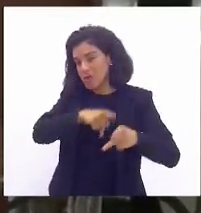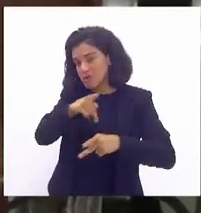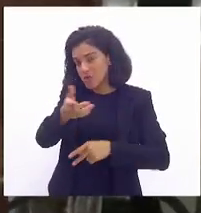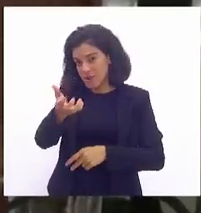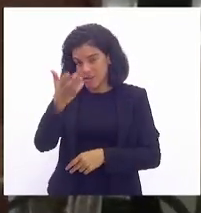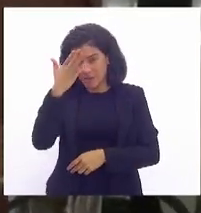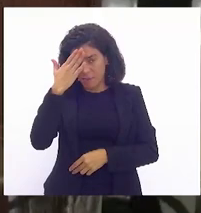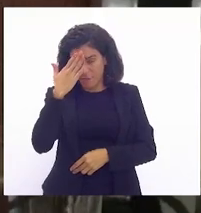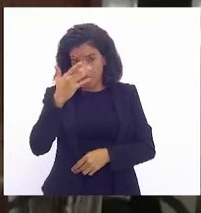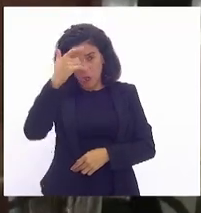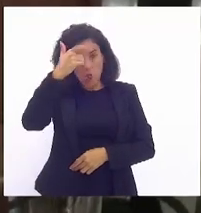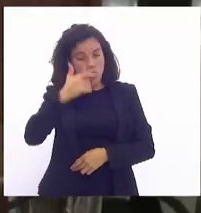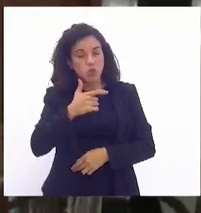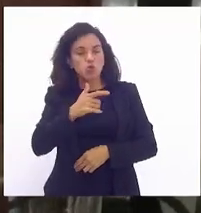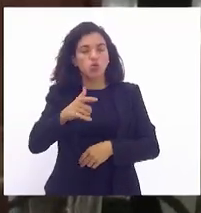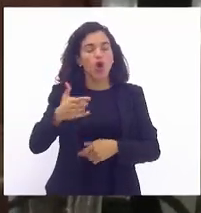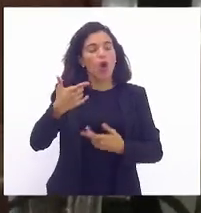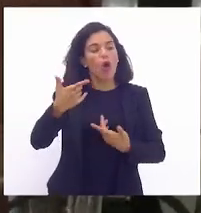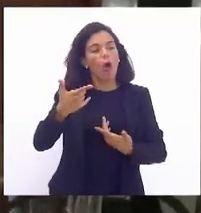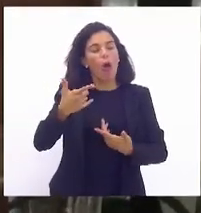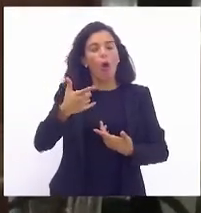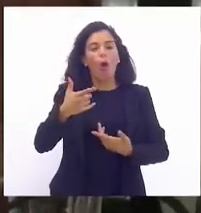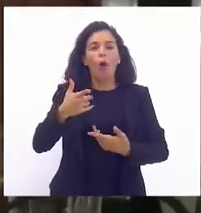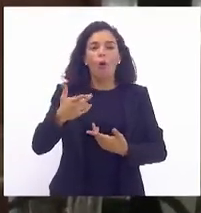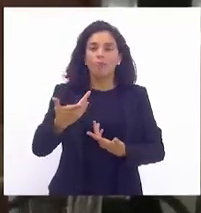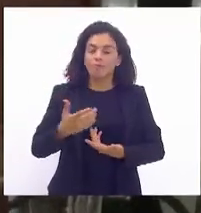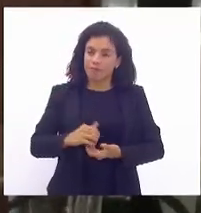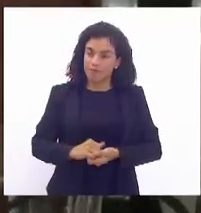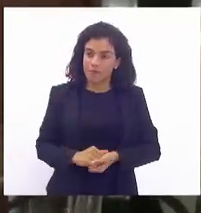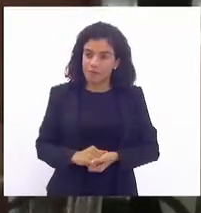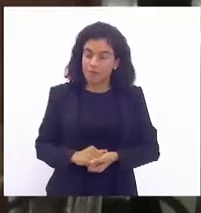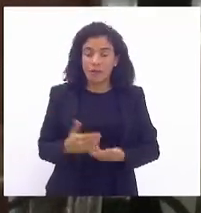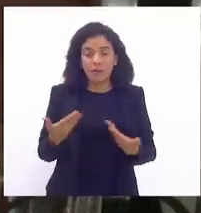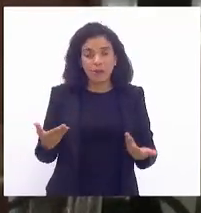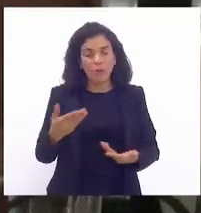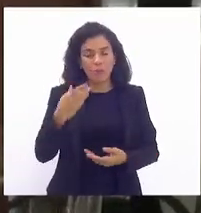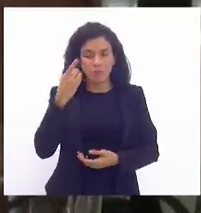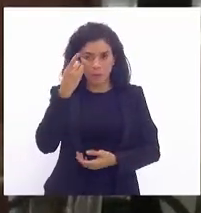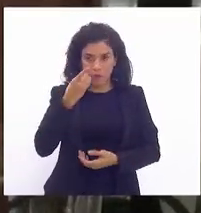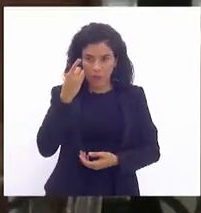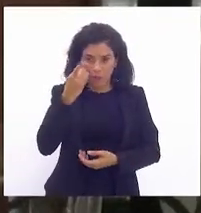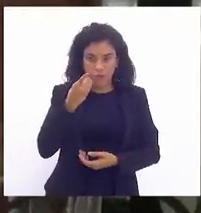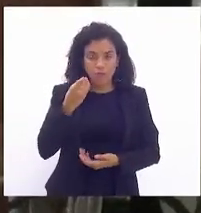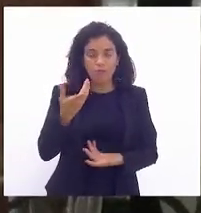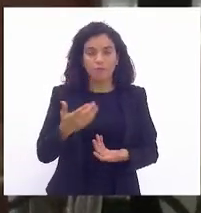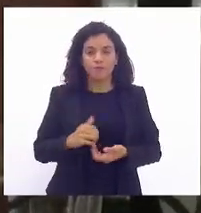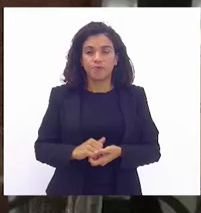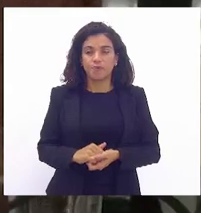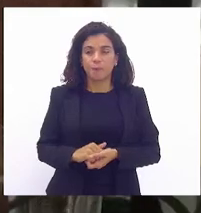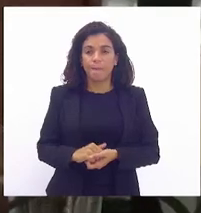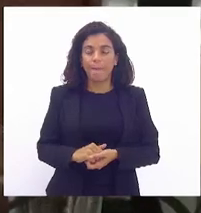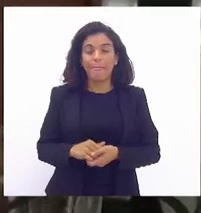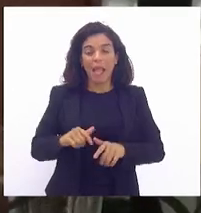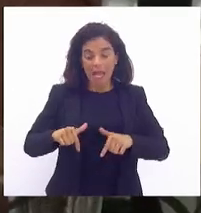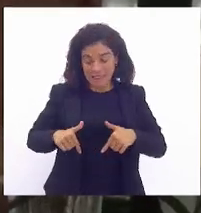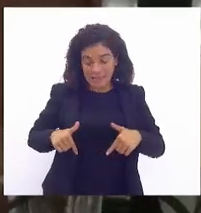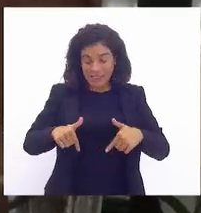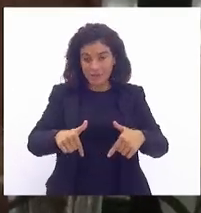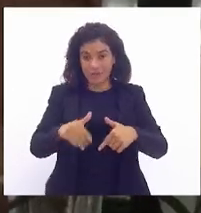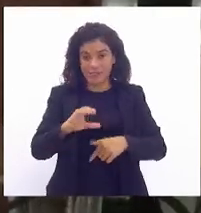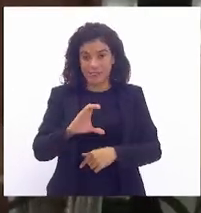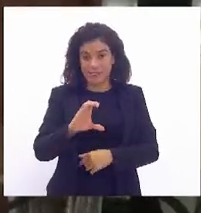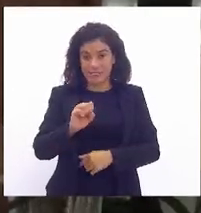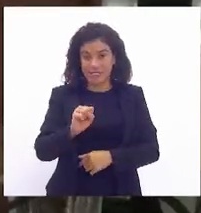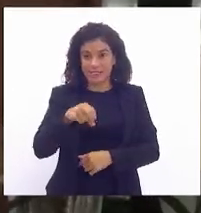eu sou instrumento para isso. Então, seu presidente, seu deputado, dessa forma, as ações que a CSN